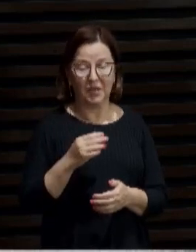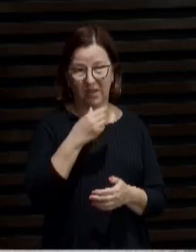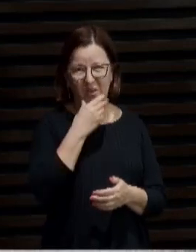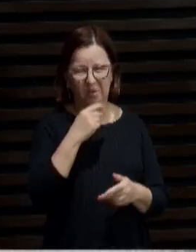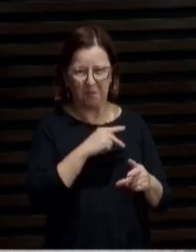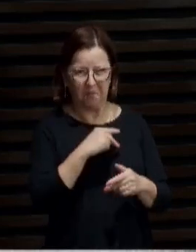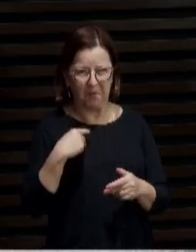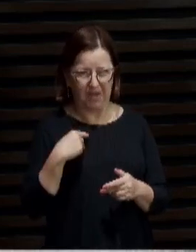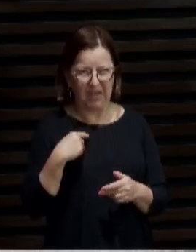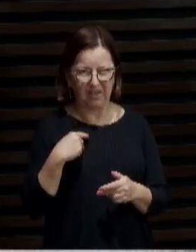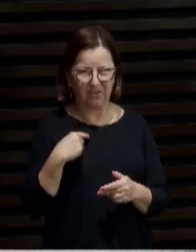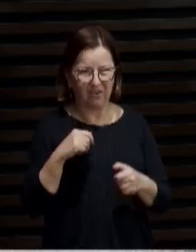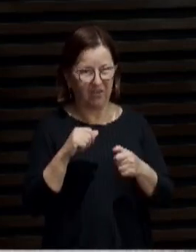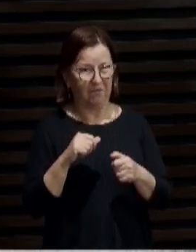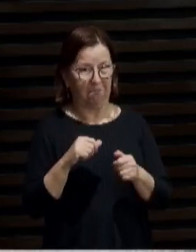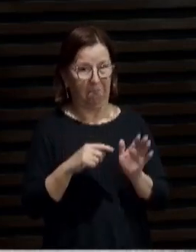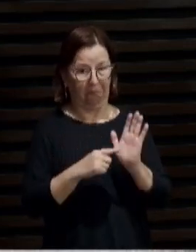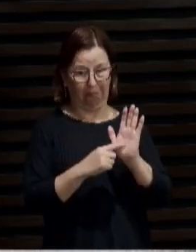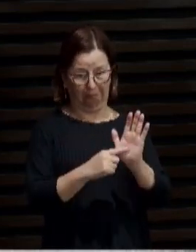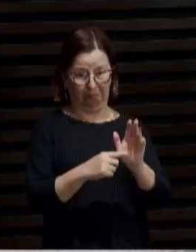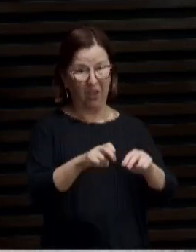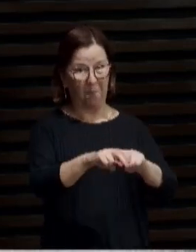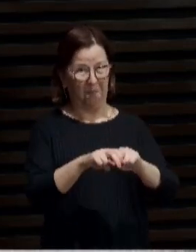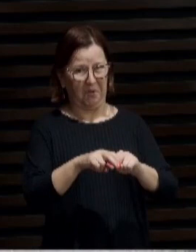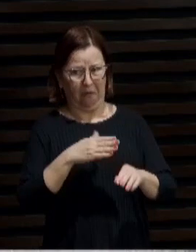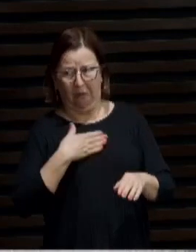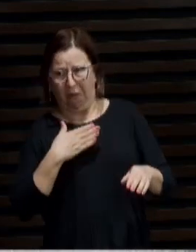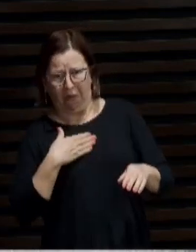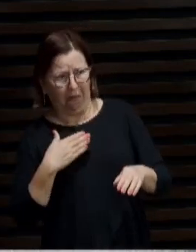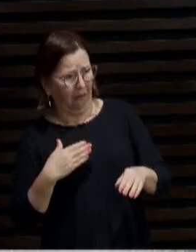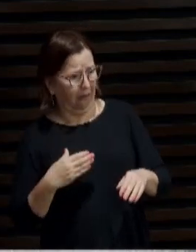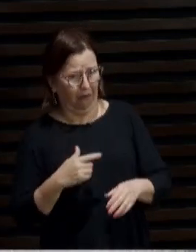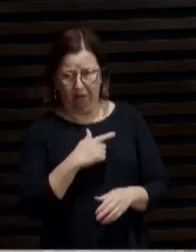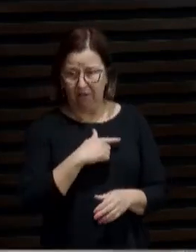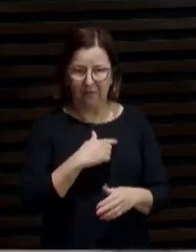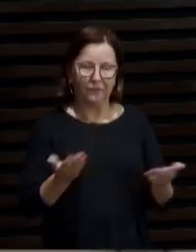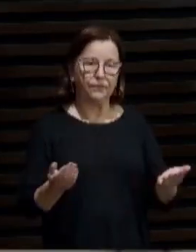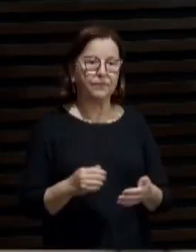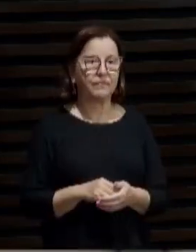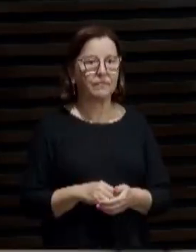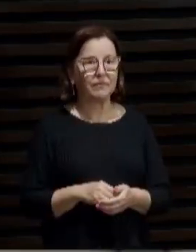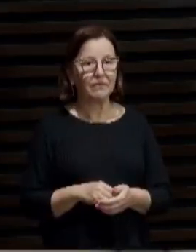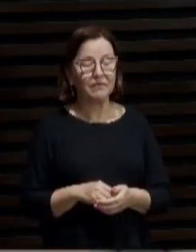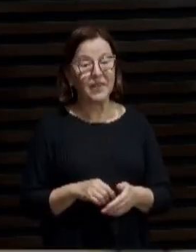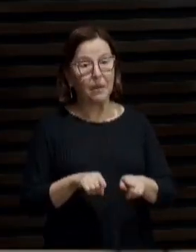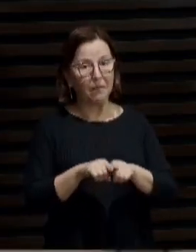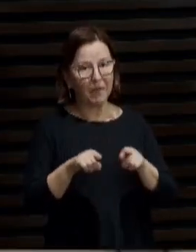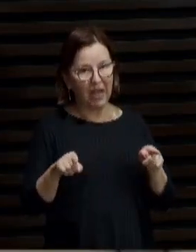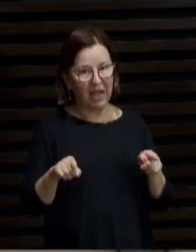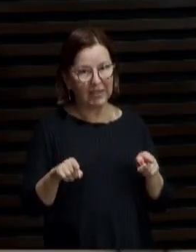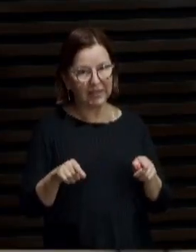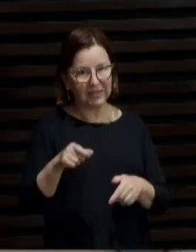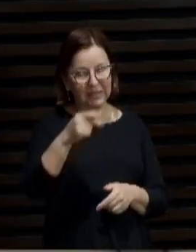homem não teme a Deus, né? A gente olha assim, não é possível, né? A gente chega a questionar. Mas via de regra, o